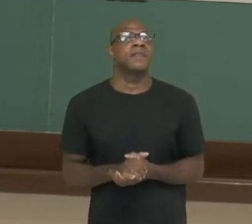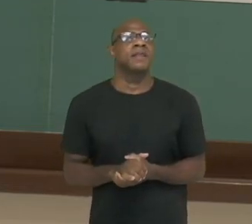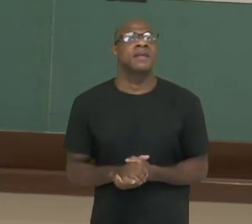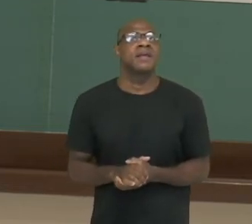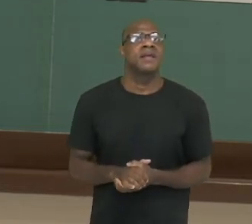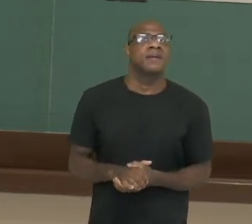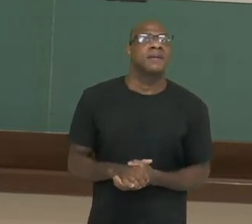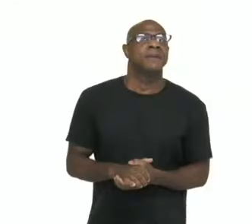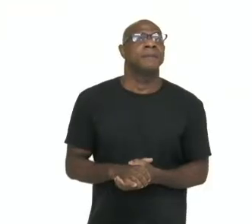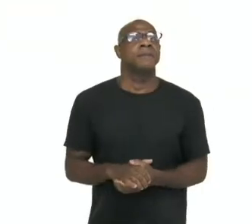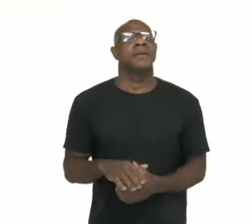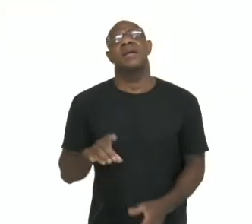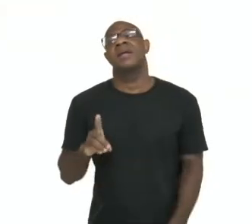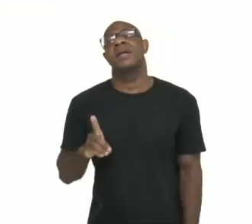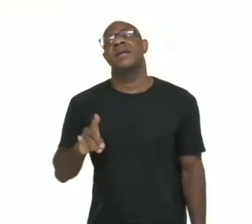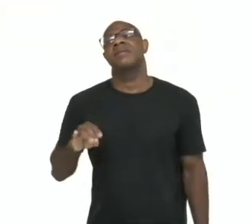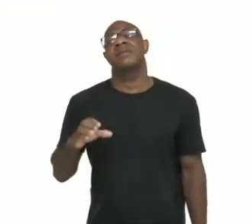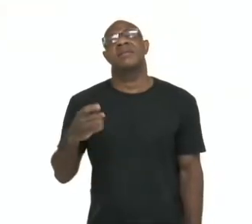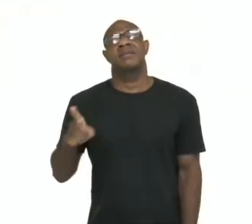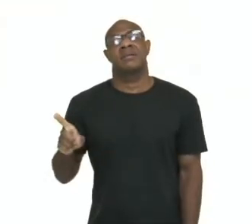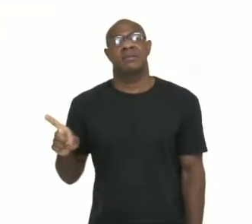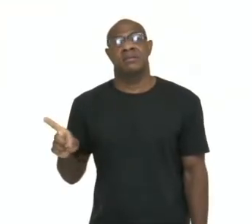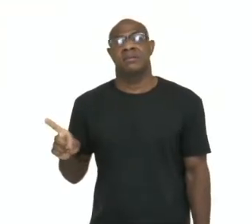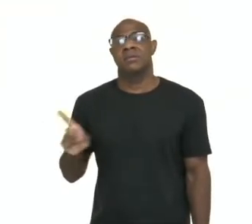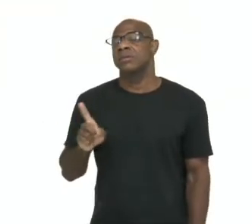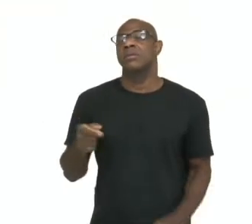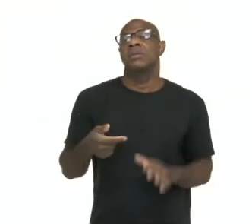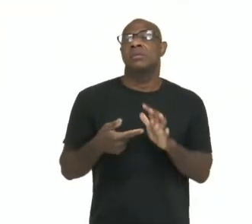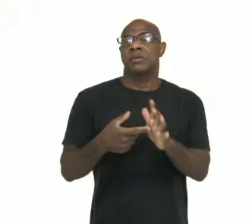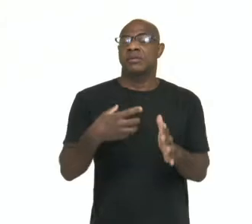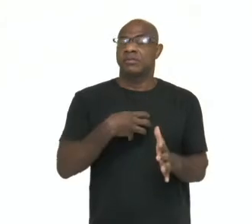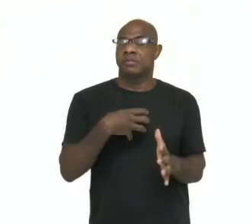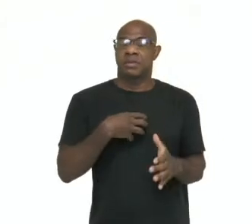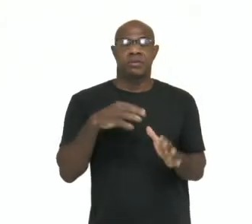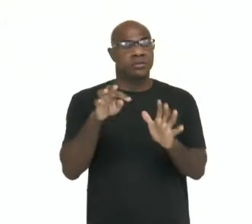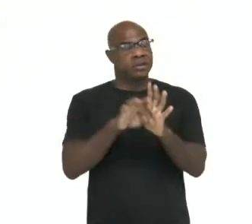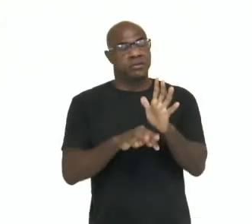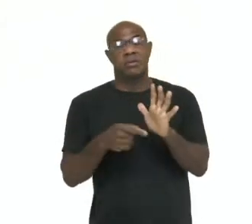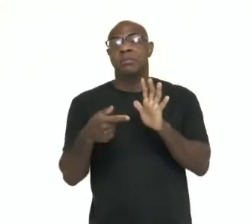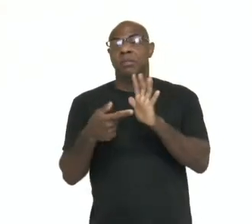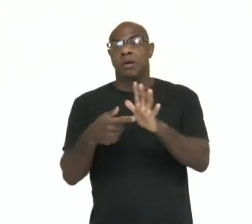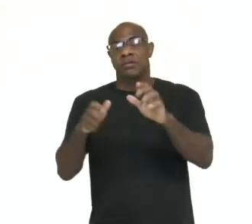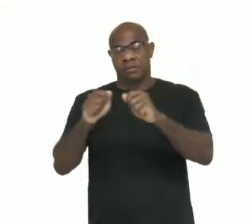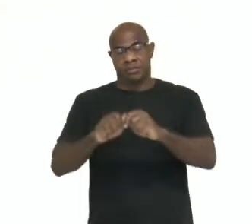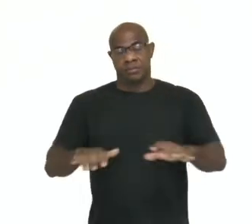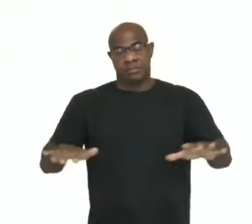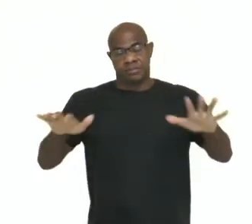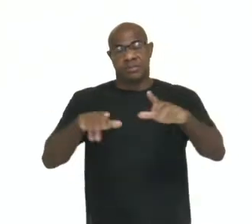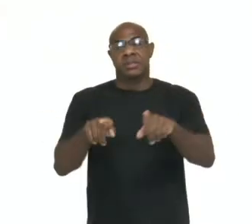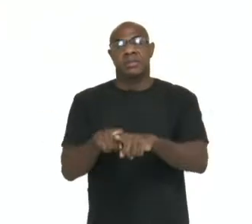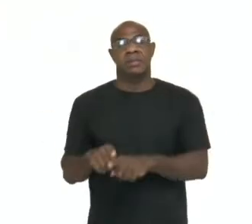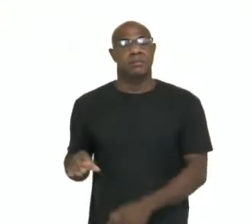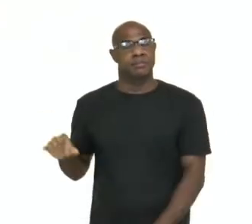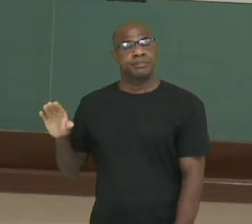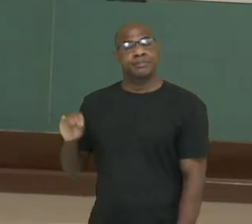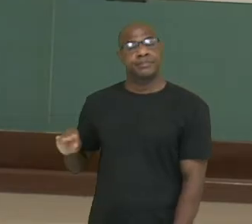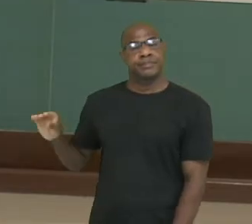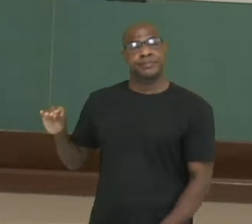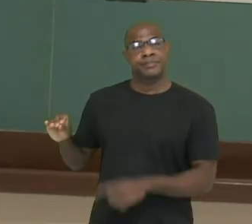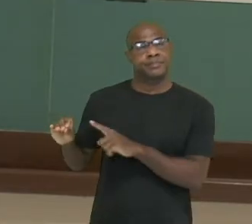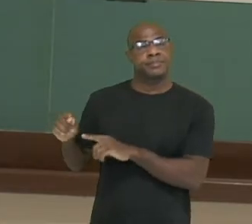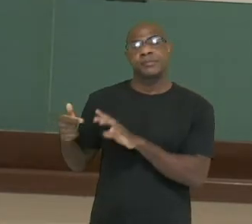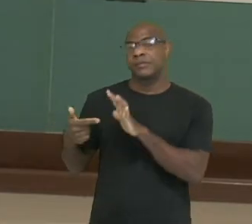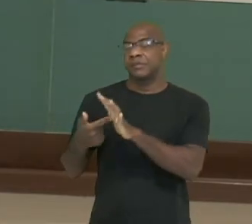né, não traz os sentimentos do texto, mostra de forma artificial. Então, através da fala, eu não vou trazer ali